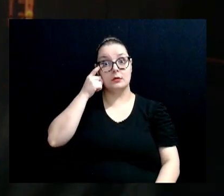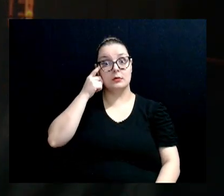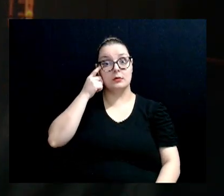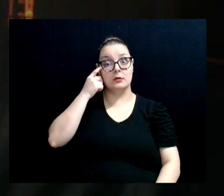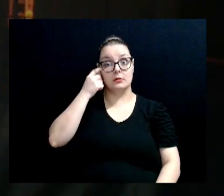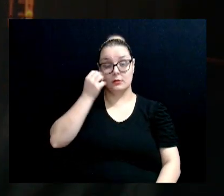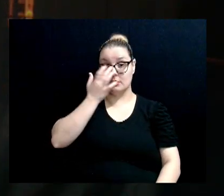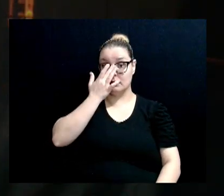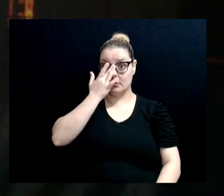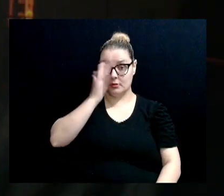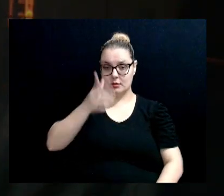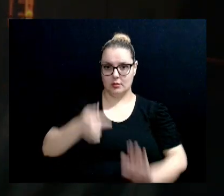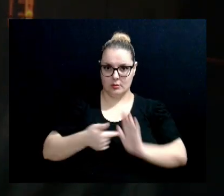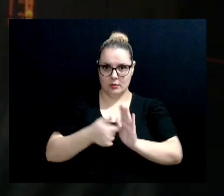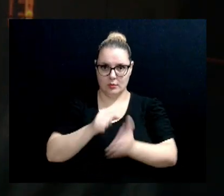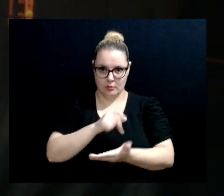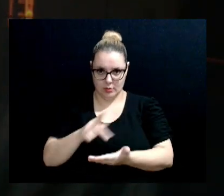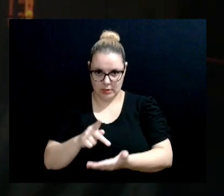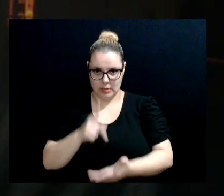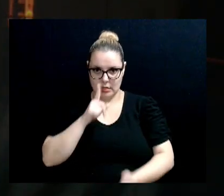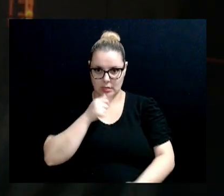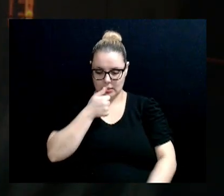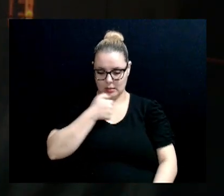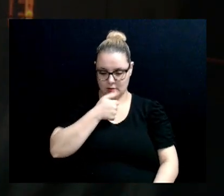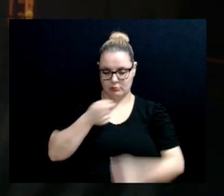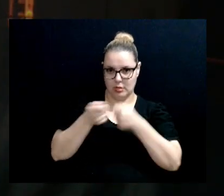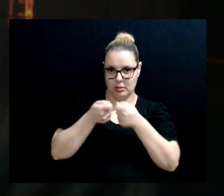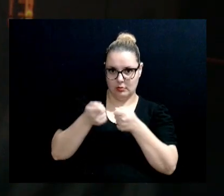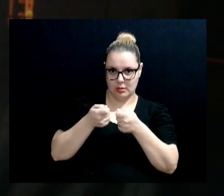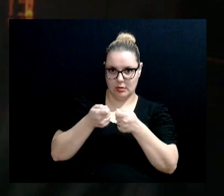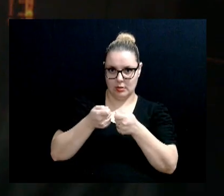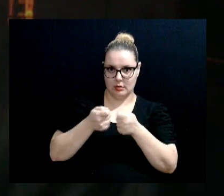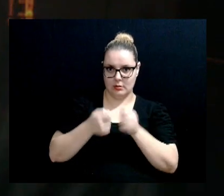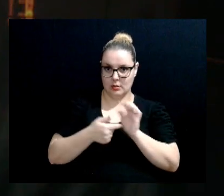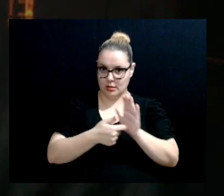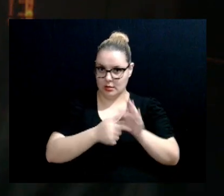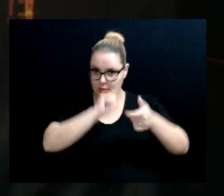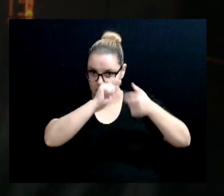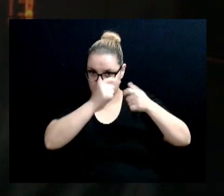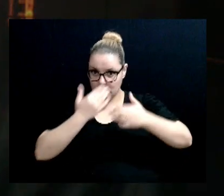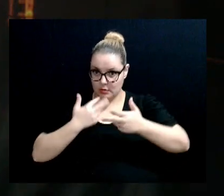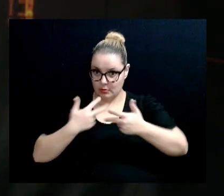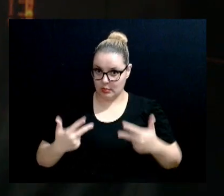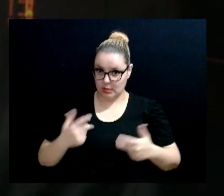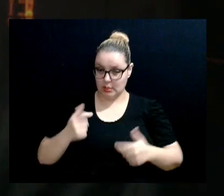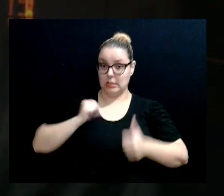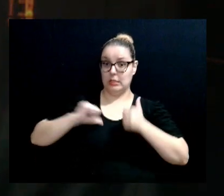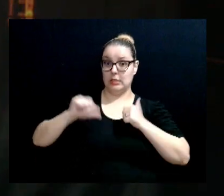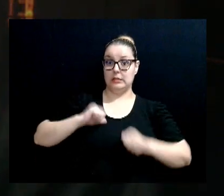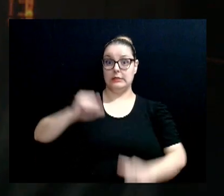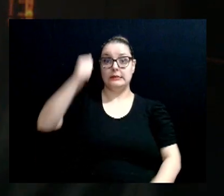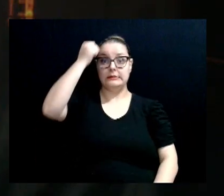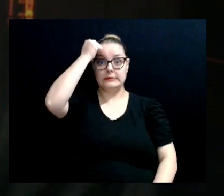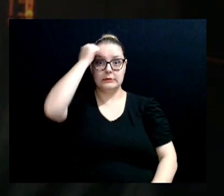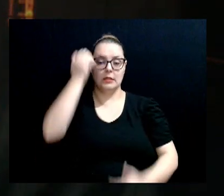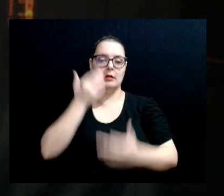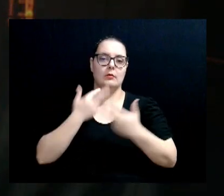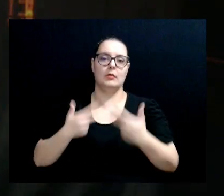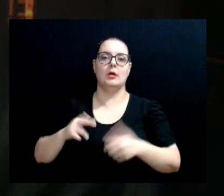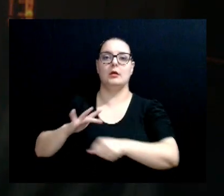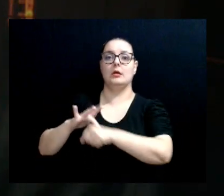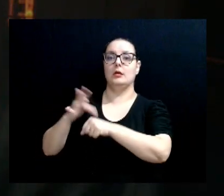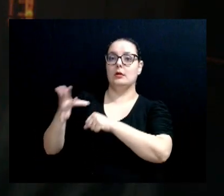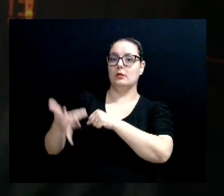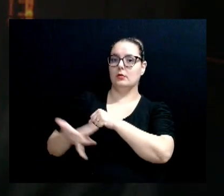de dieta podem intensificar transtornos alimentares, ansiedade e culpa alimentar. E nas redes sociais, conteúdos